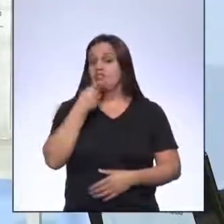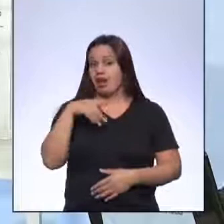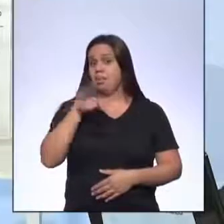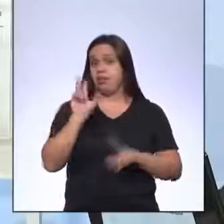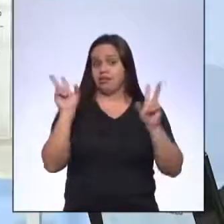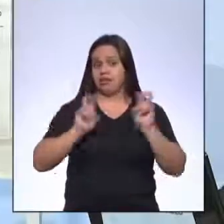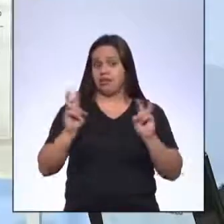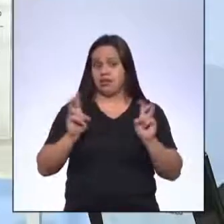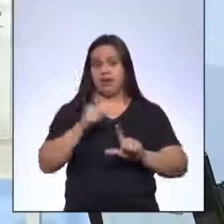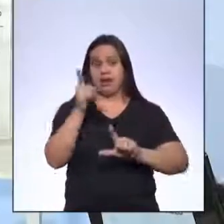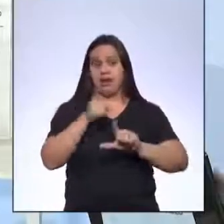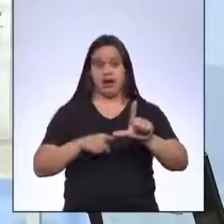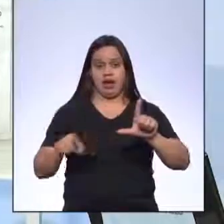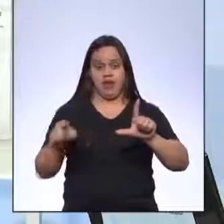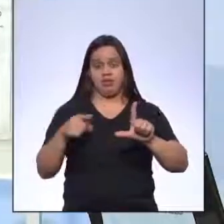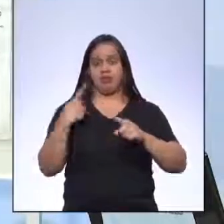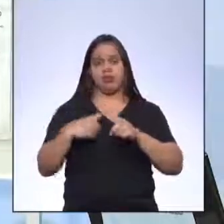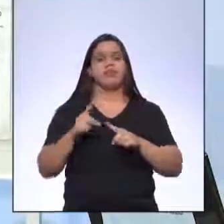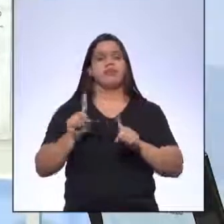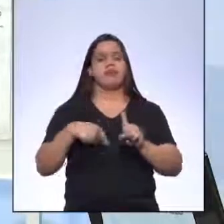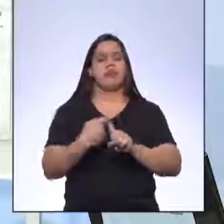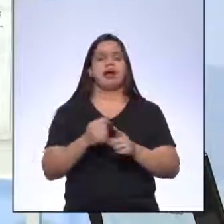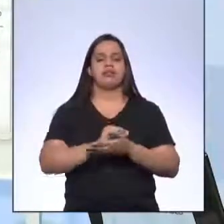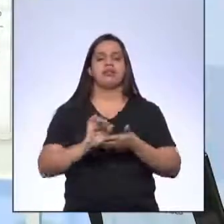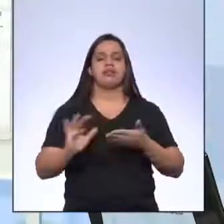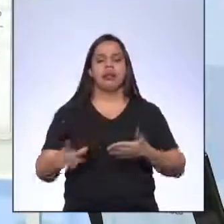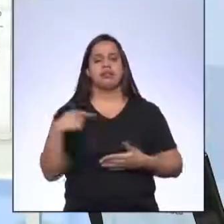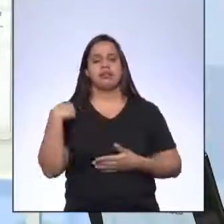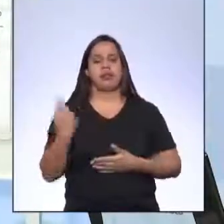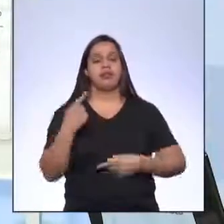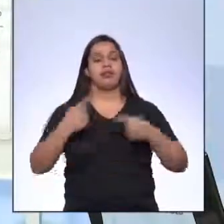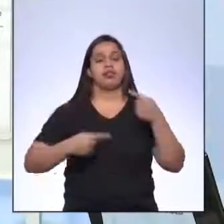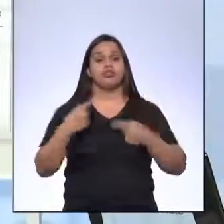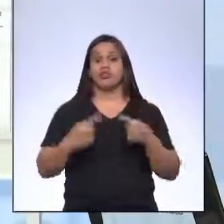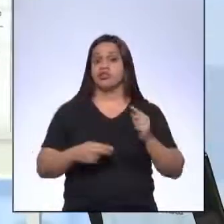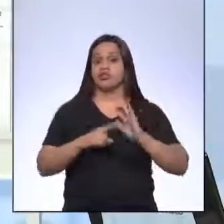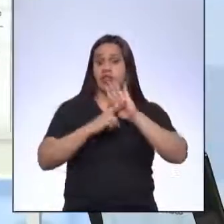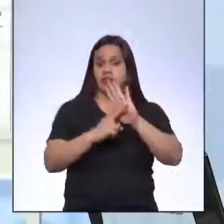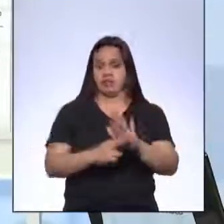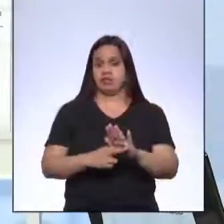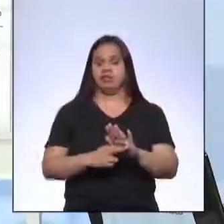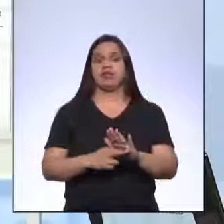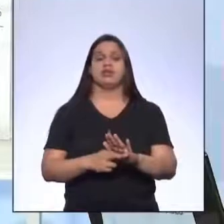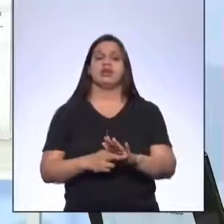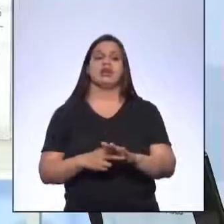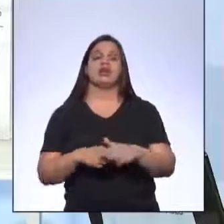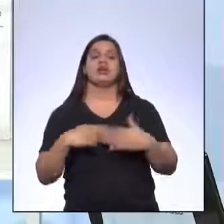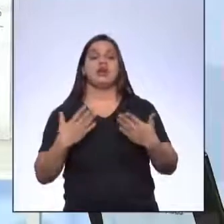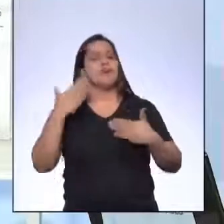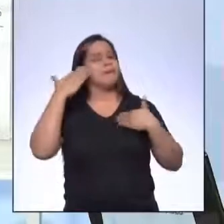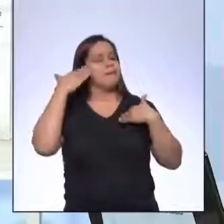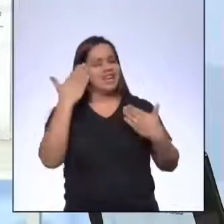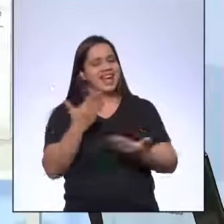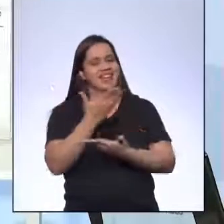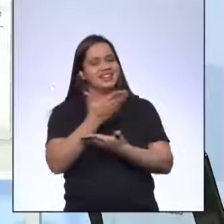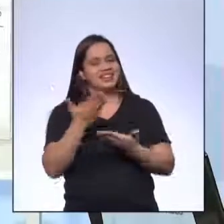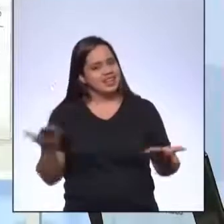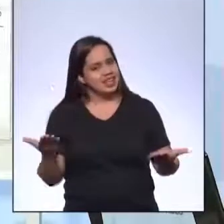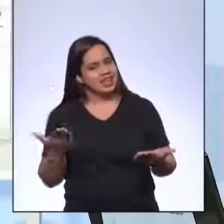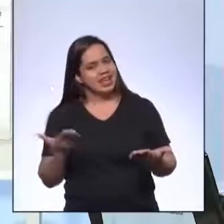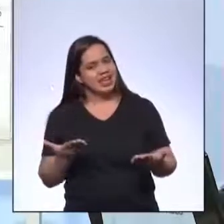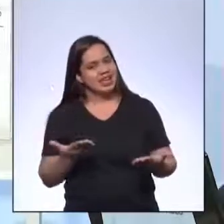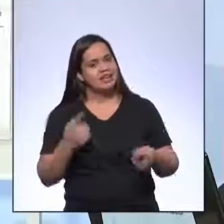sobre gráfico que ter algo mais alguns exercícios para a gente poder discutir mais essa representação Valeu mesmo